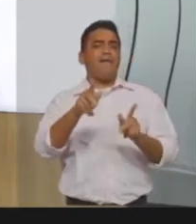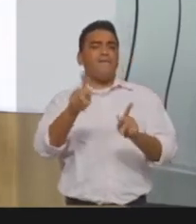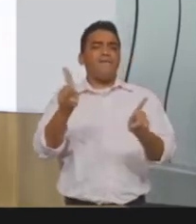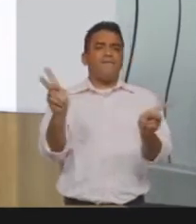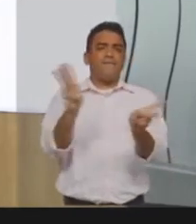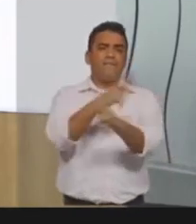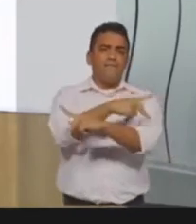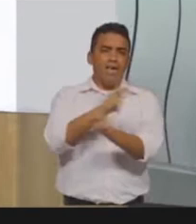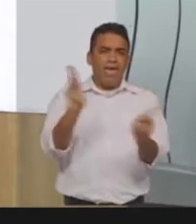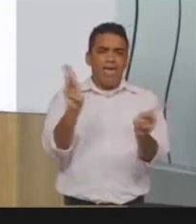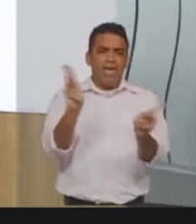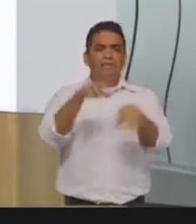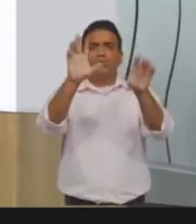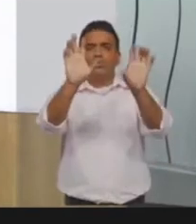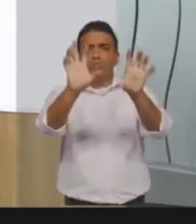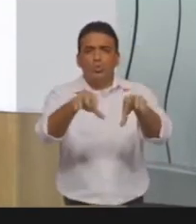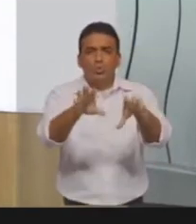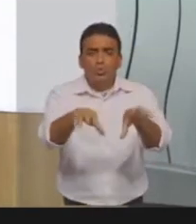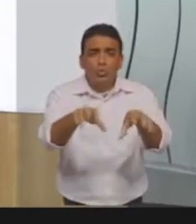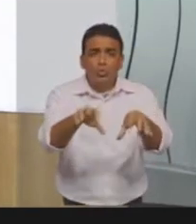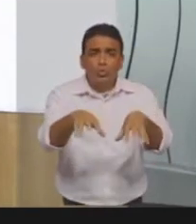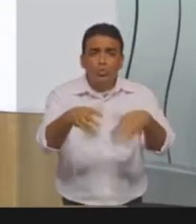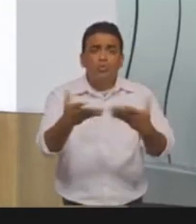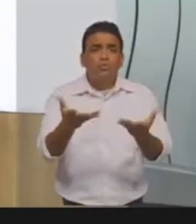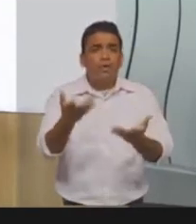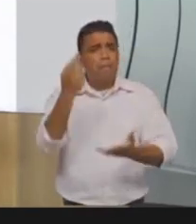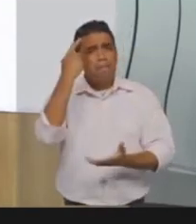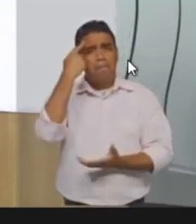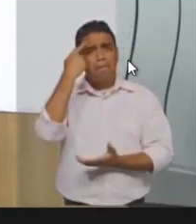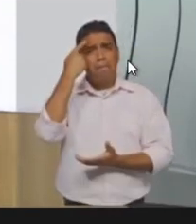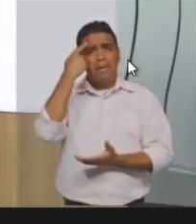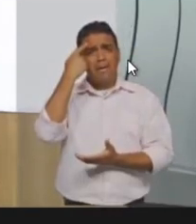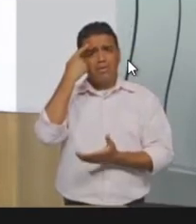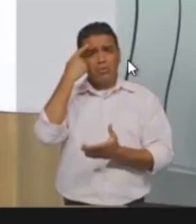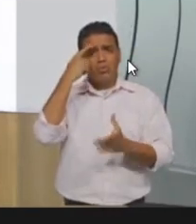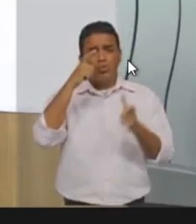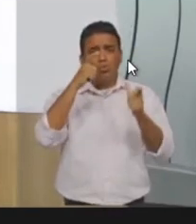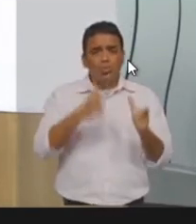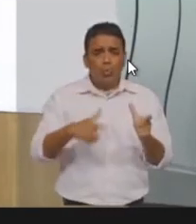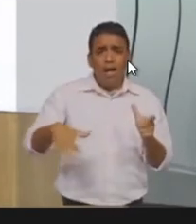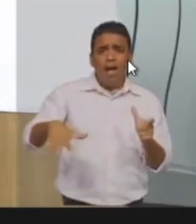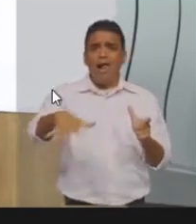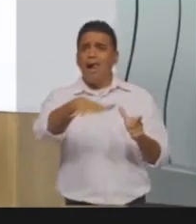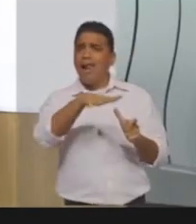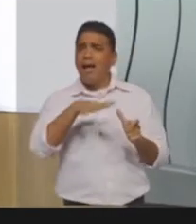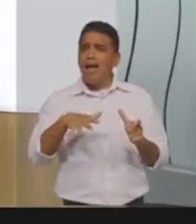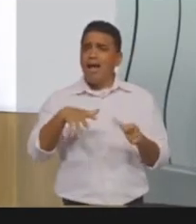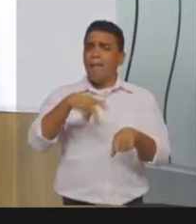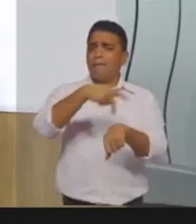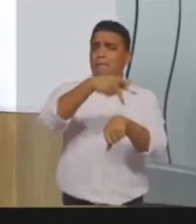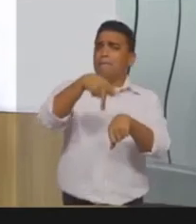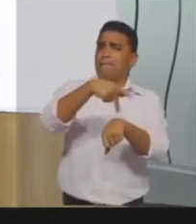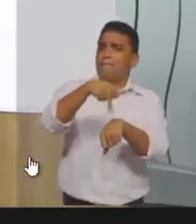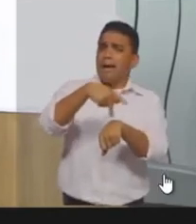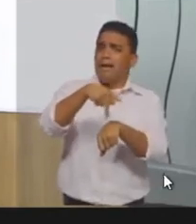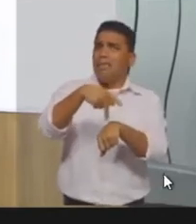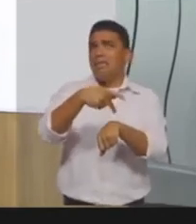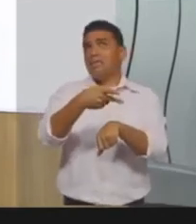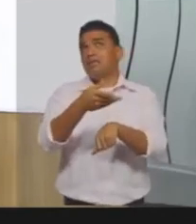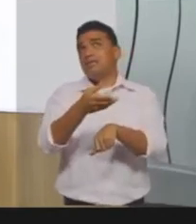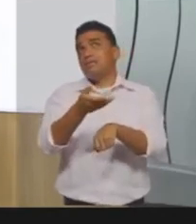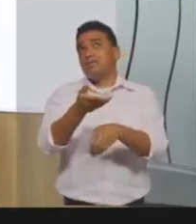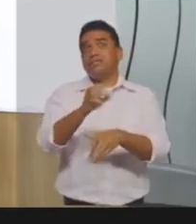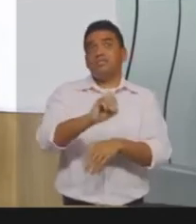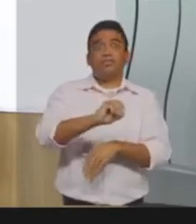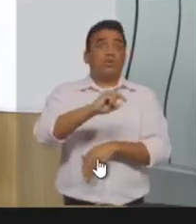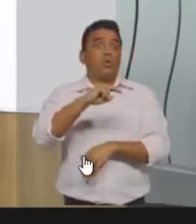ventos, presença de chuva, né? Eu penso nisso numa grande região de um país ou